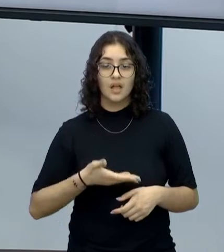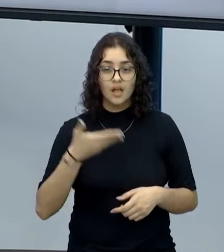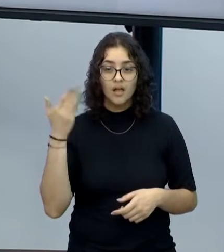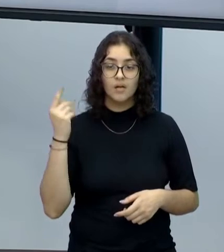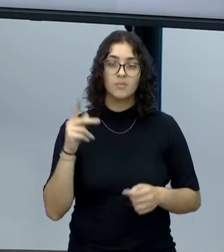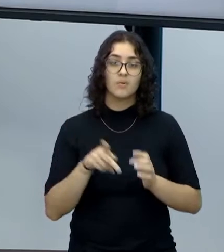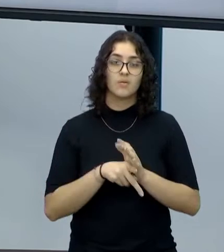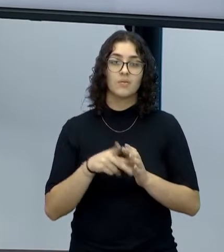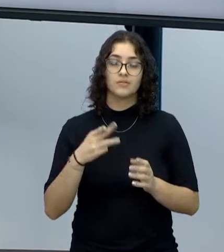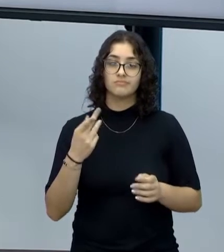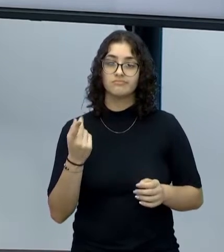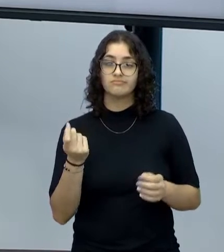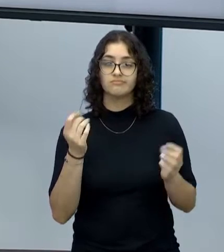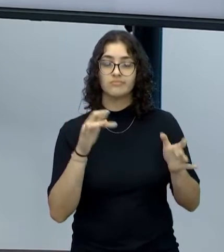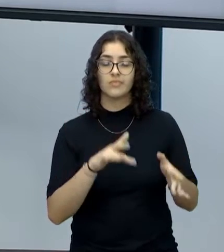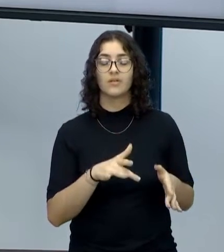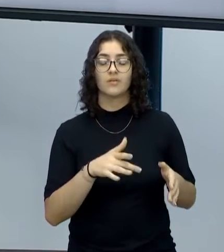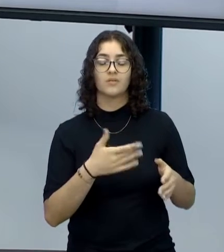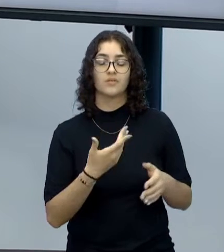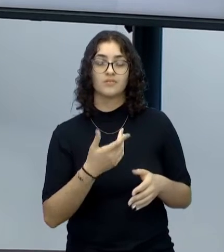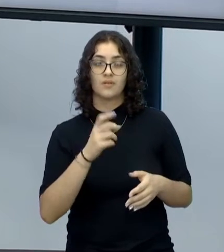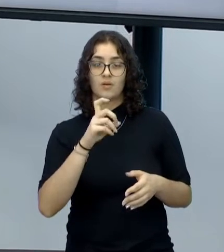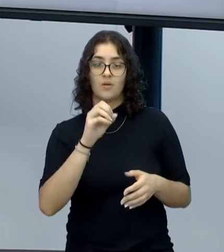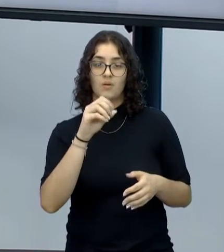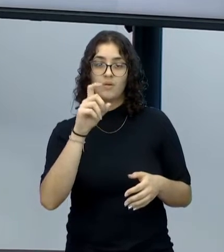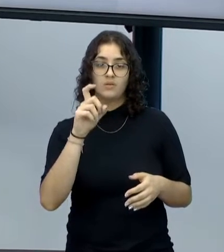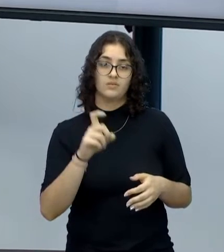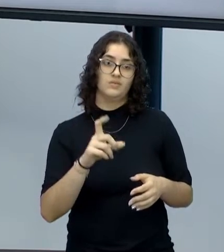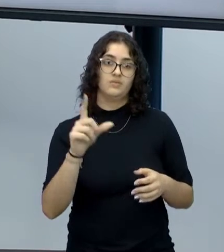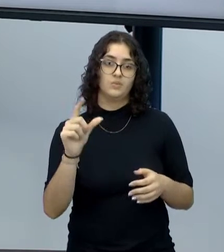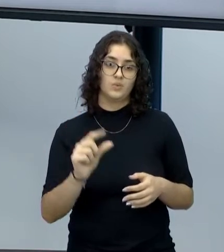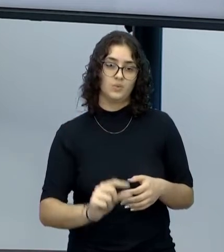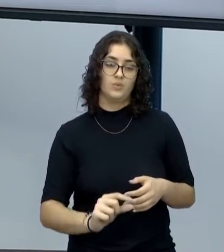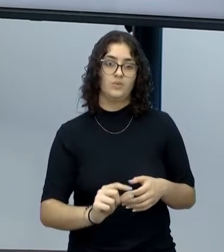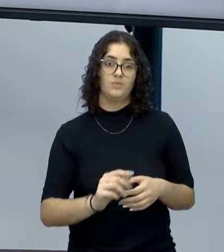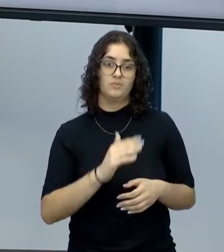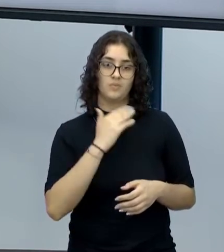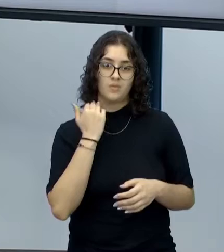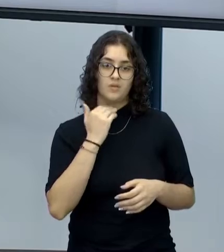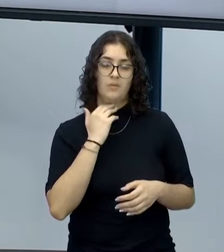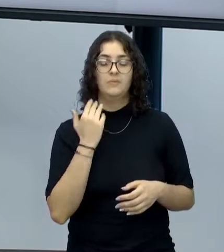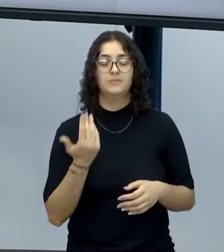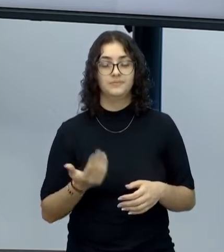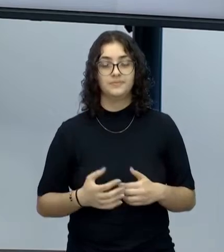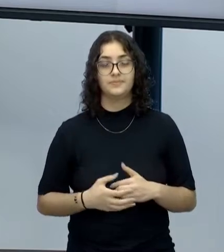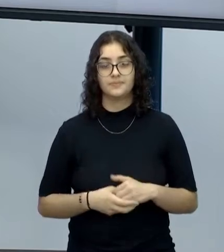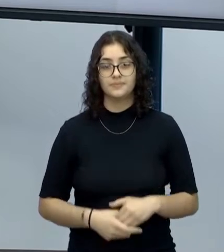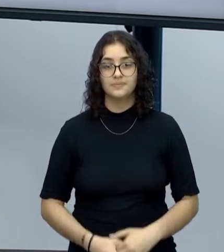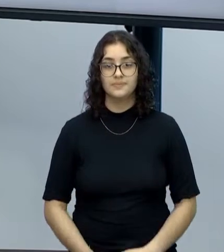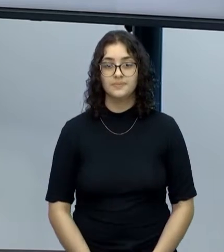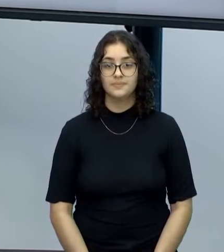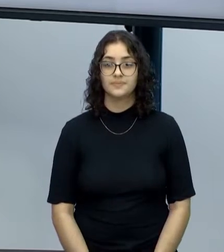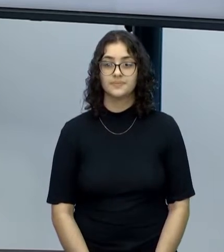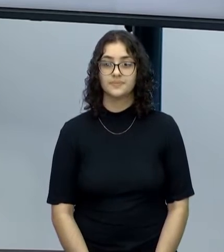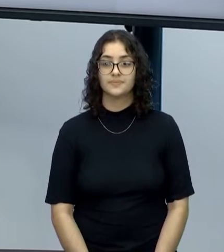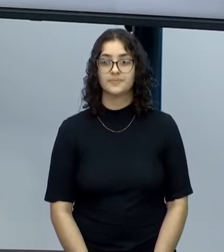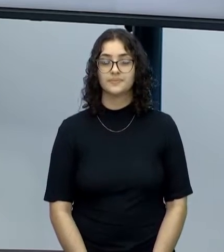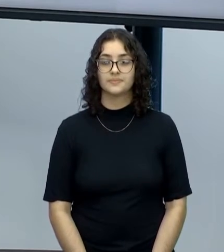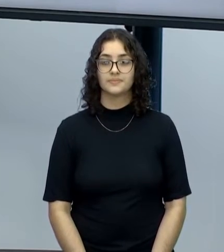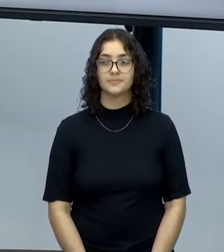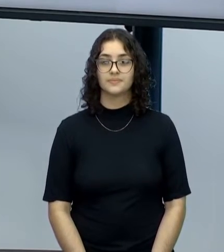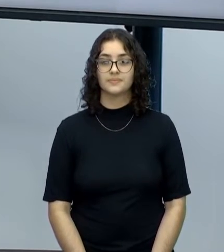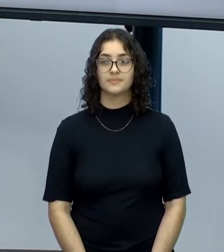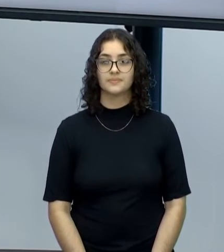diminuiu aí a disponibilidade de oxigênio naquele curso de água e levou à morte dos peixinhos,